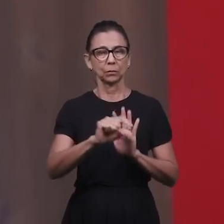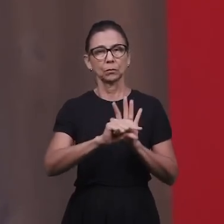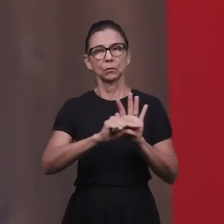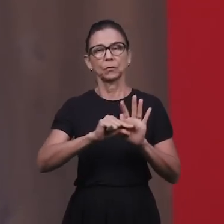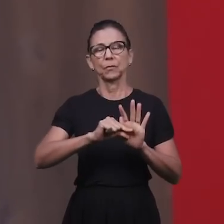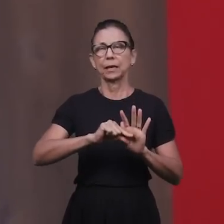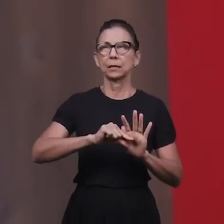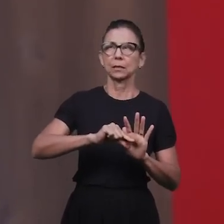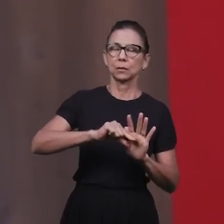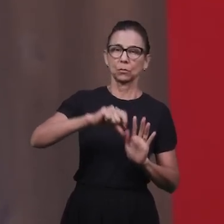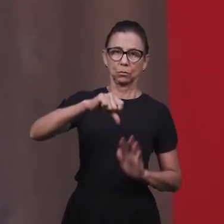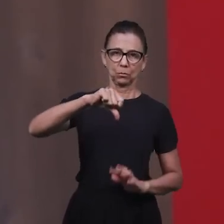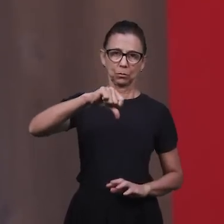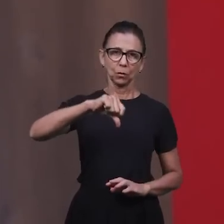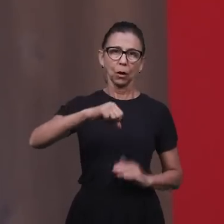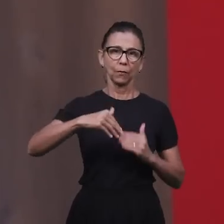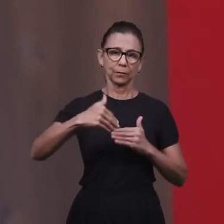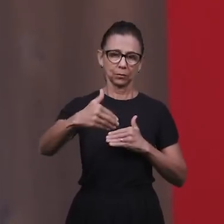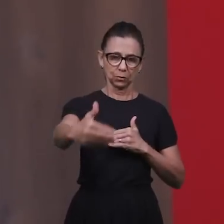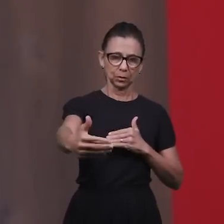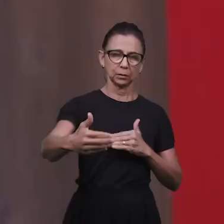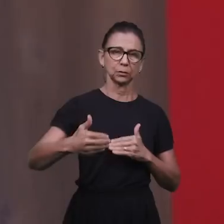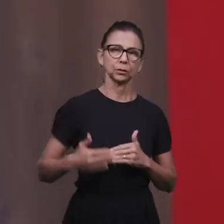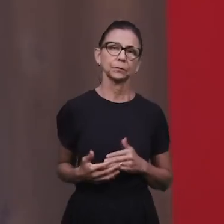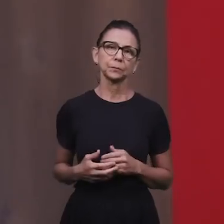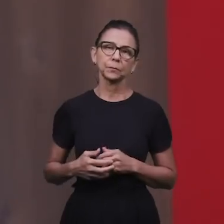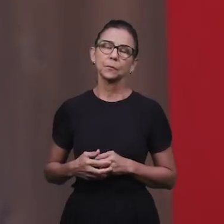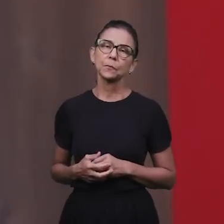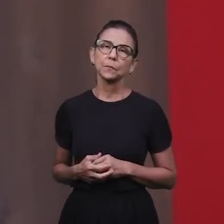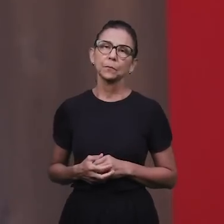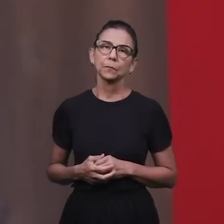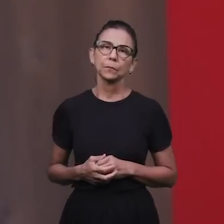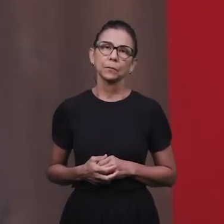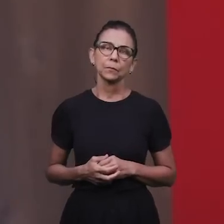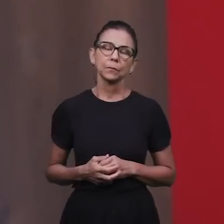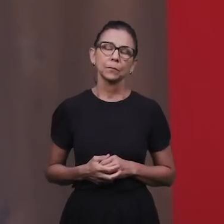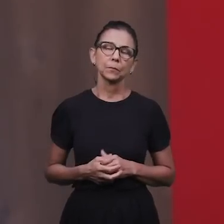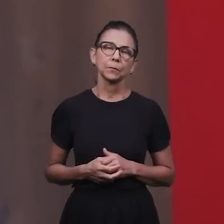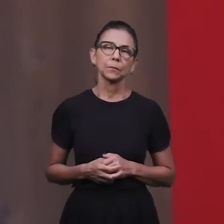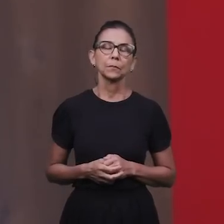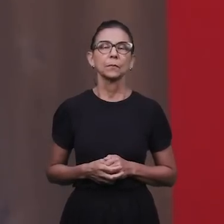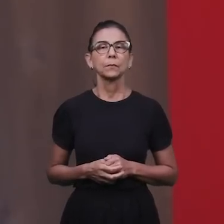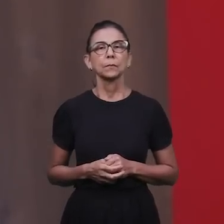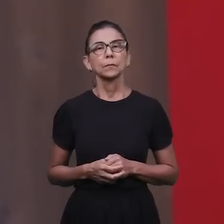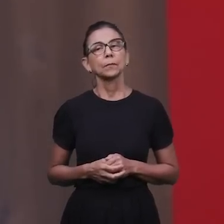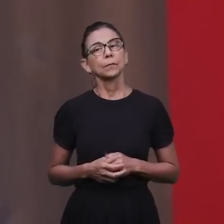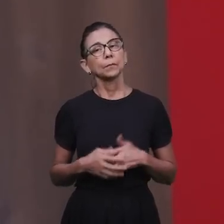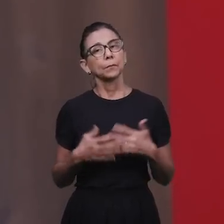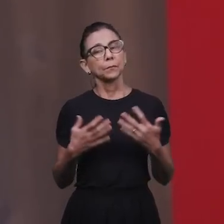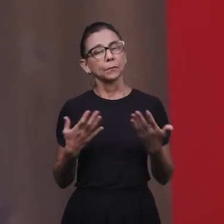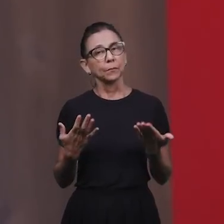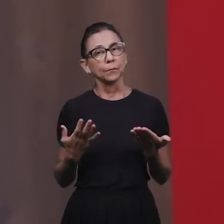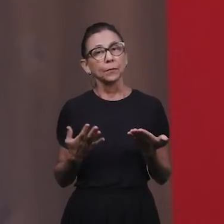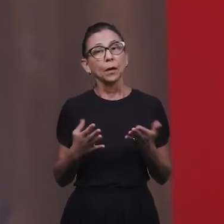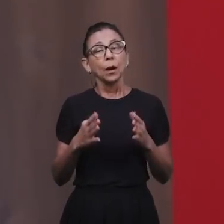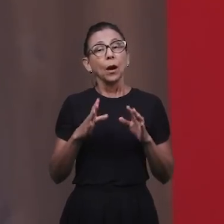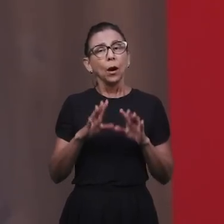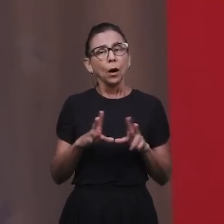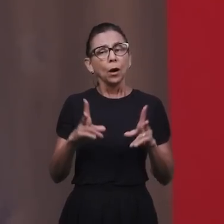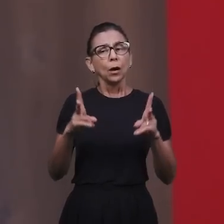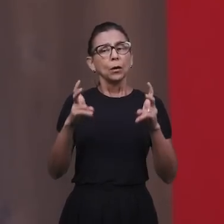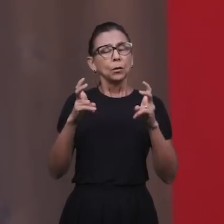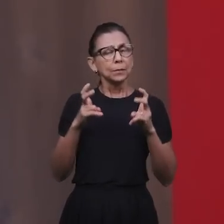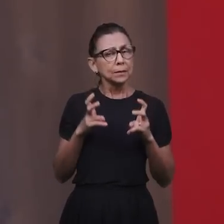9 em diante, verso 9 em diante, Paulo vai dizer assim, mas vede, veja só, hein, Caio,